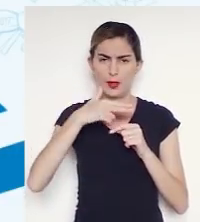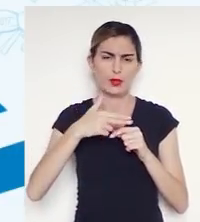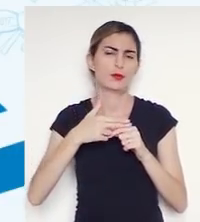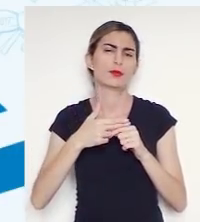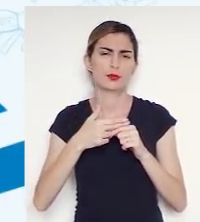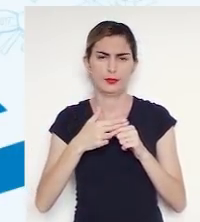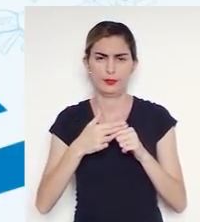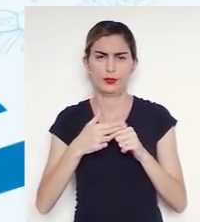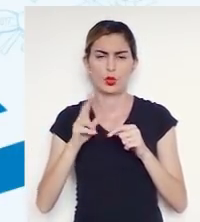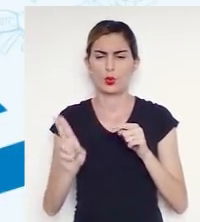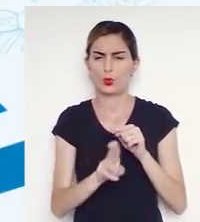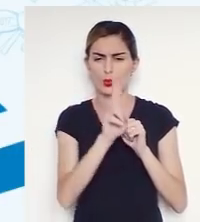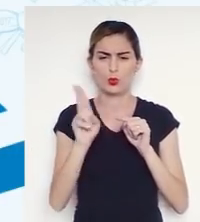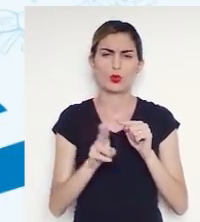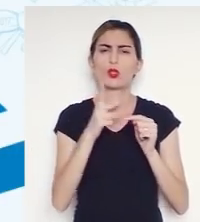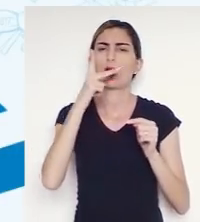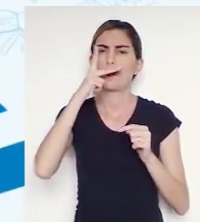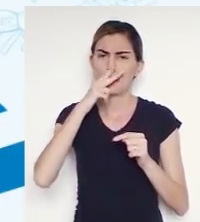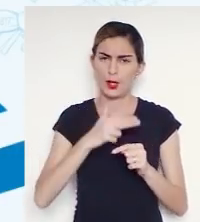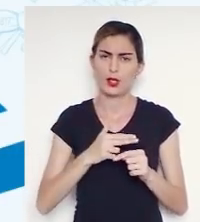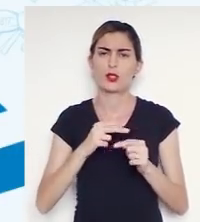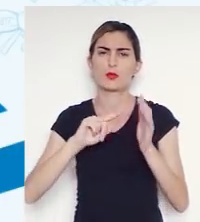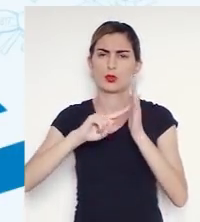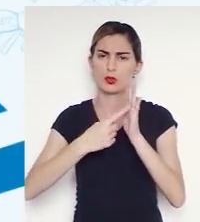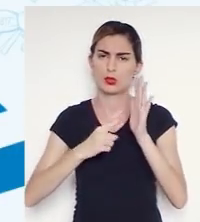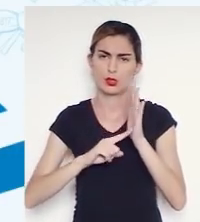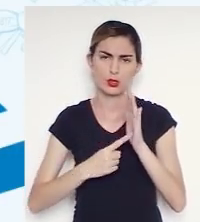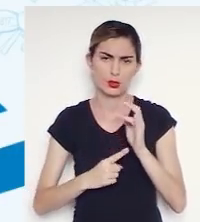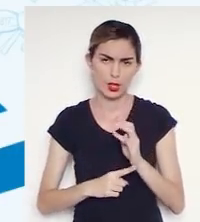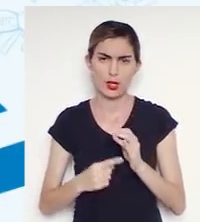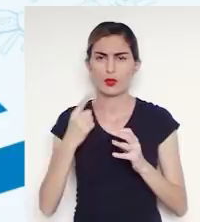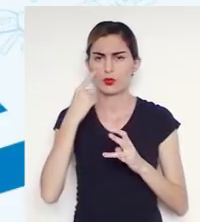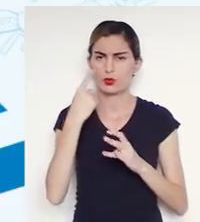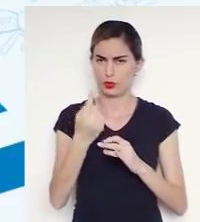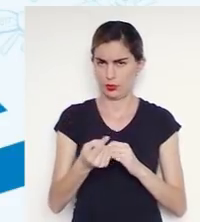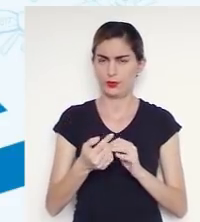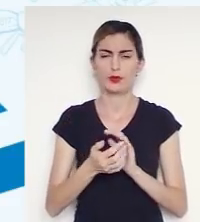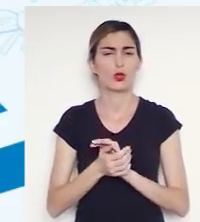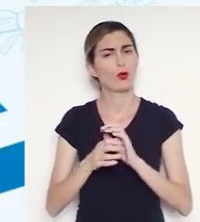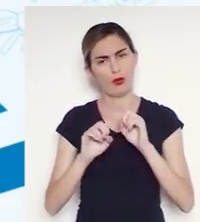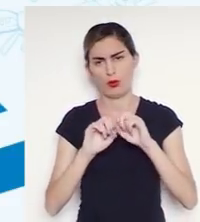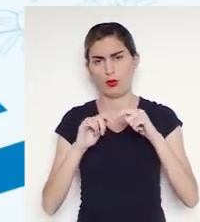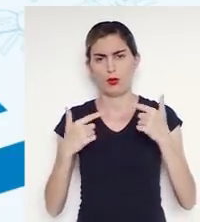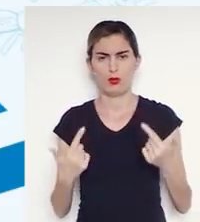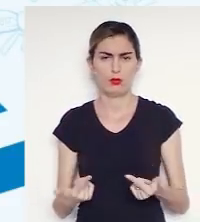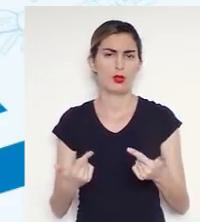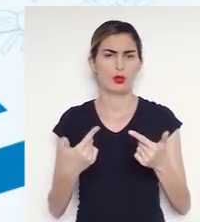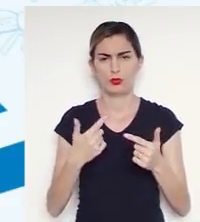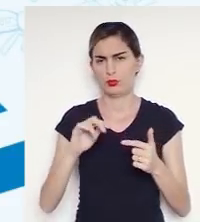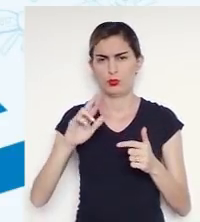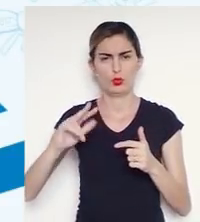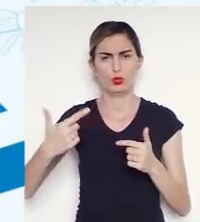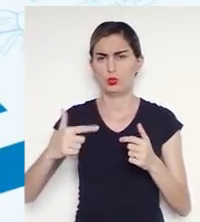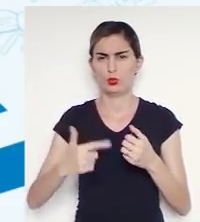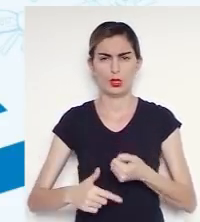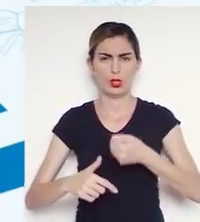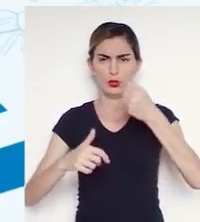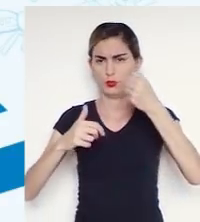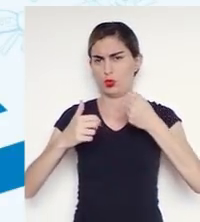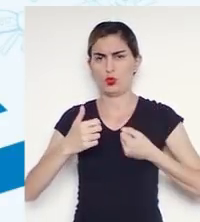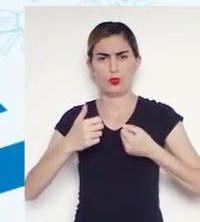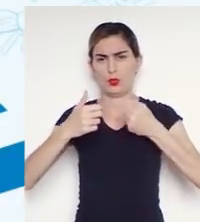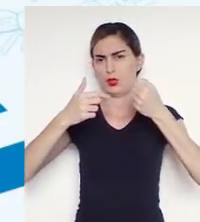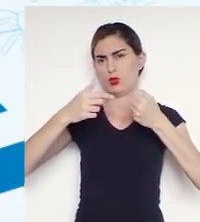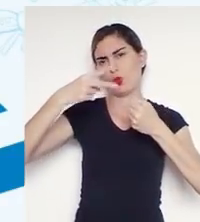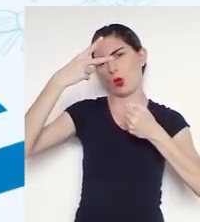mesma forma, usando os mesmos critérios que vimos até então. Obviamente, como não há expoente ao